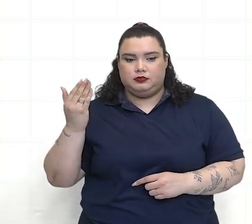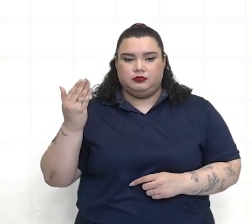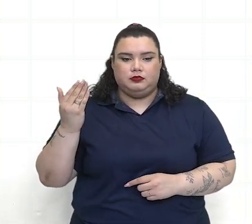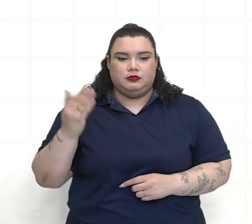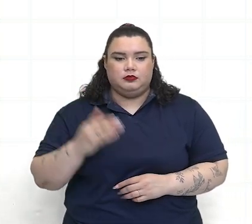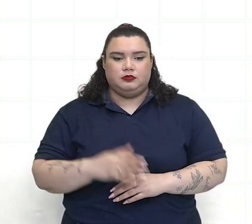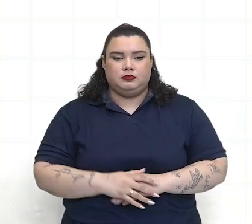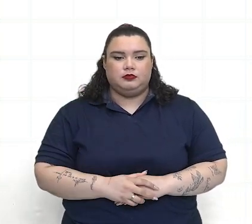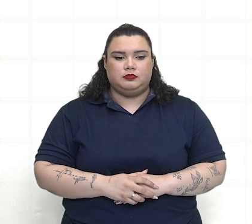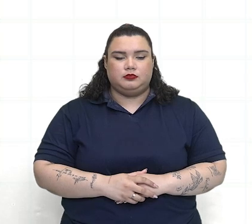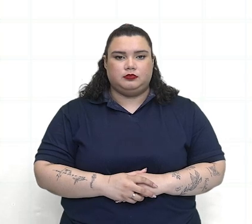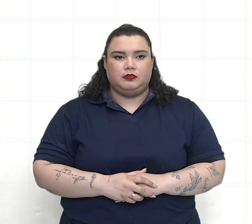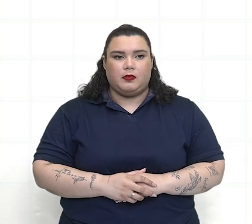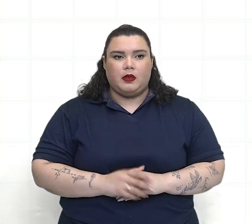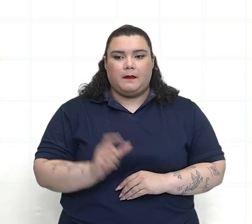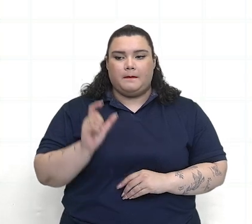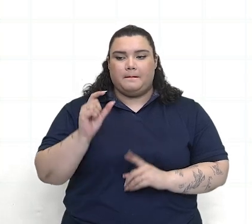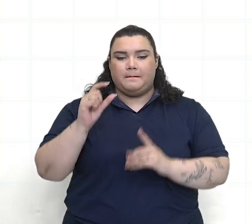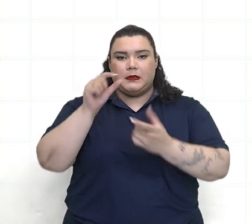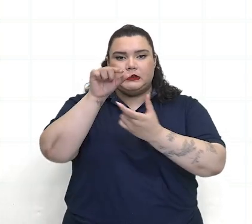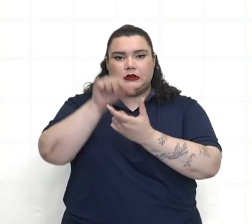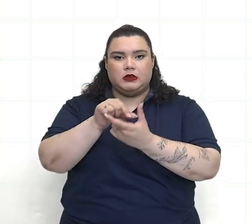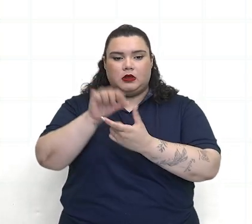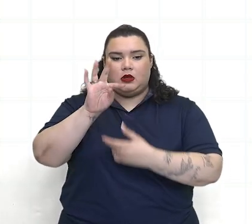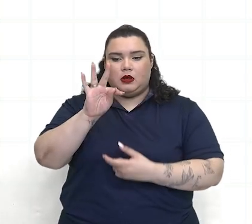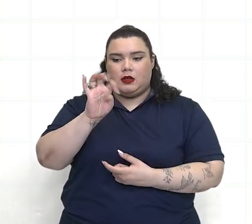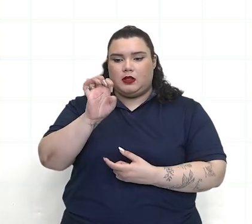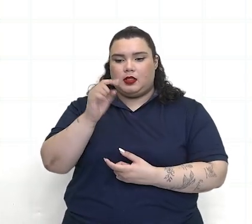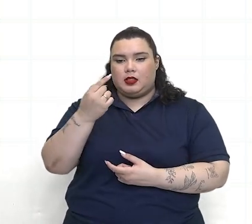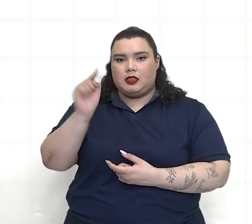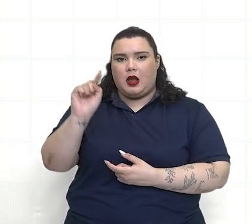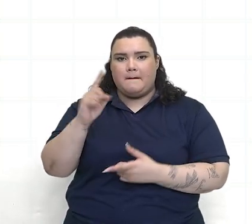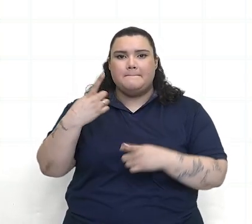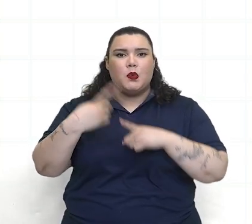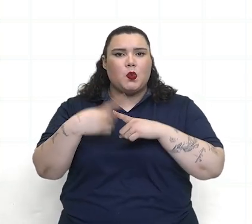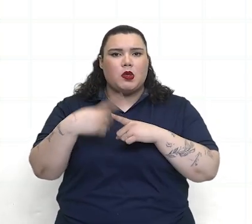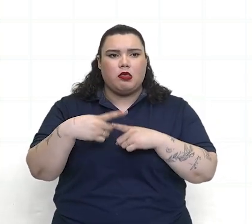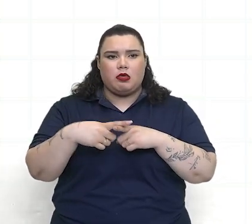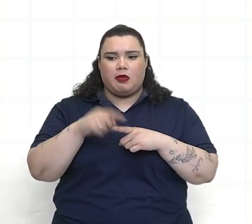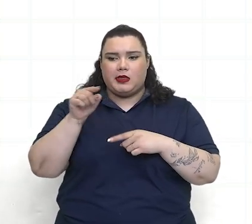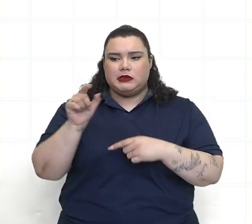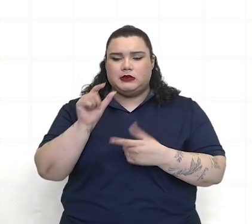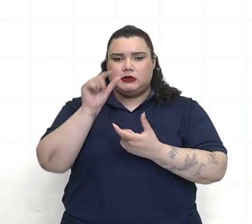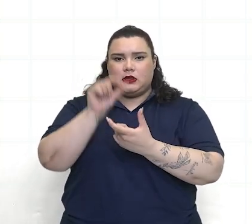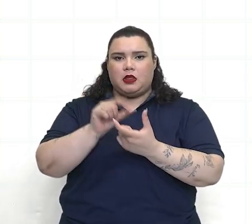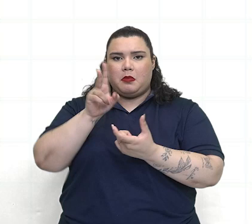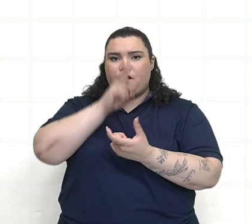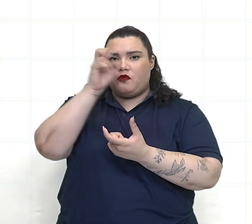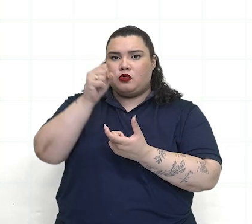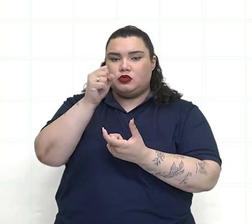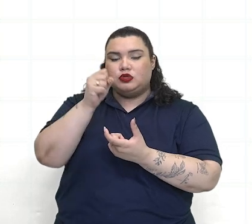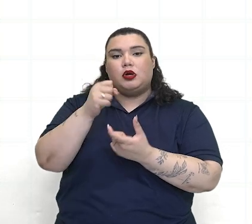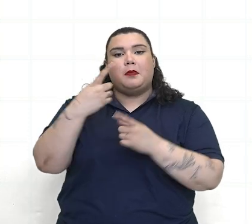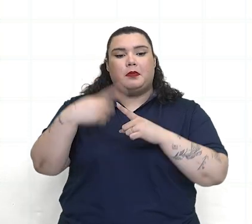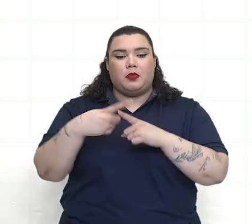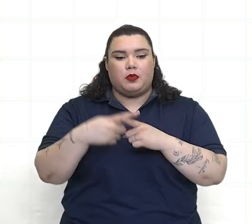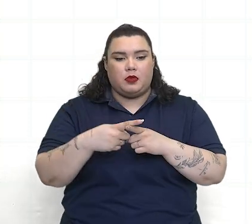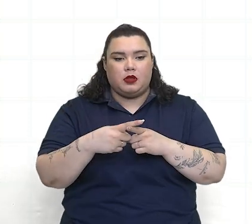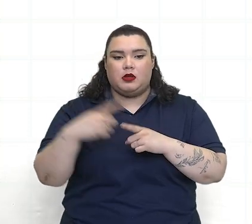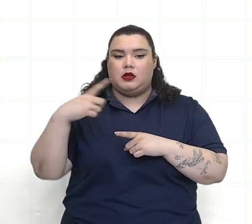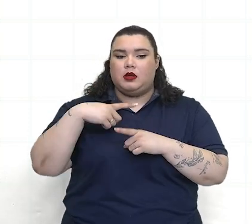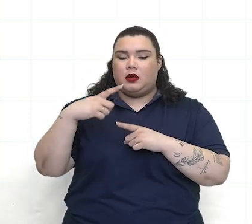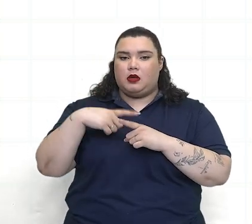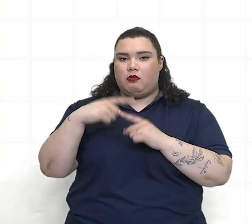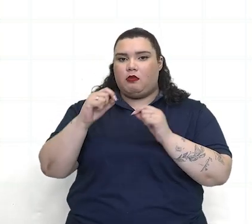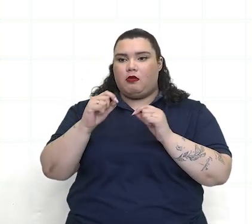sílaba tônica. Por que té é a sílaba tônica? Porque esta é a forma correta. Aqui eu